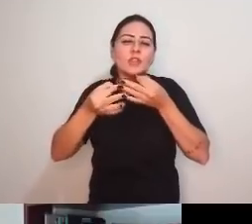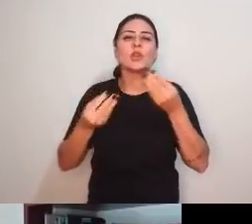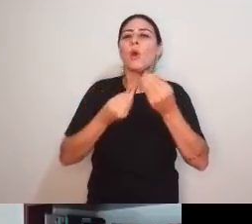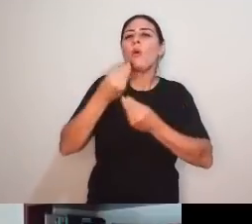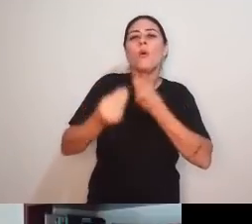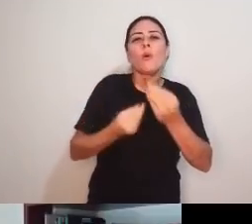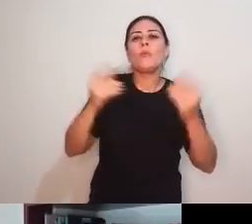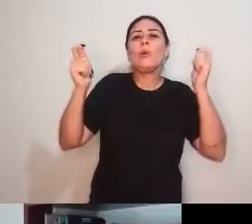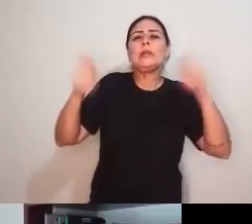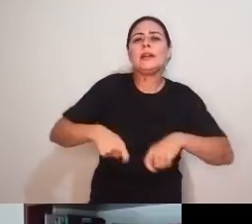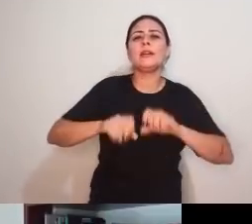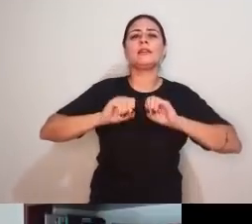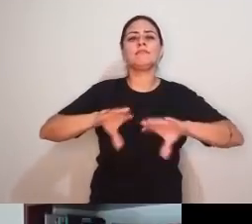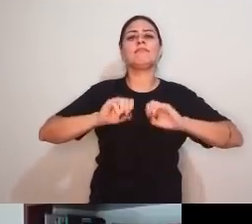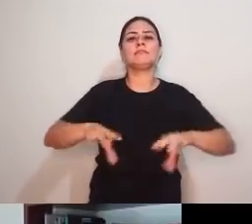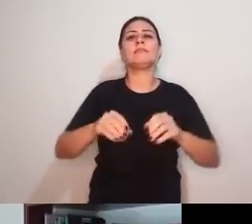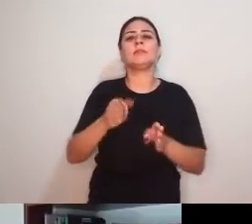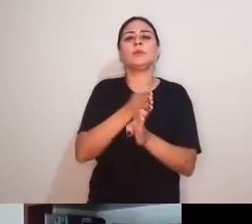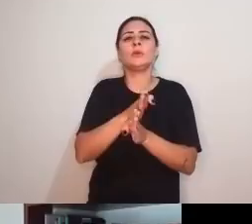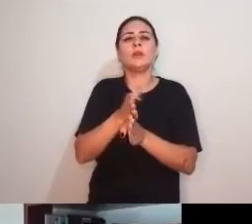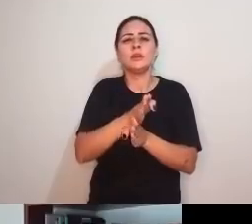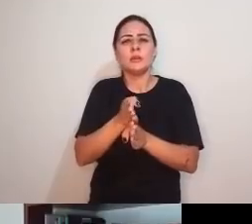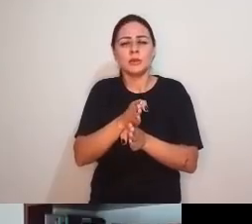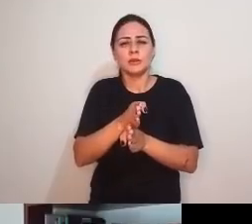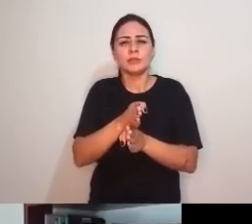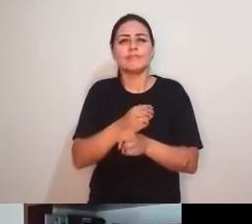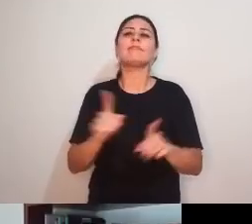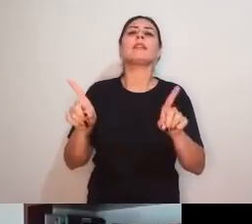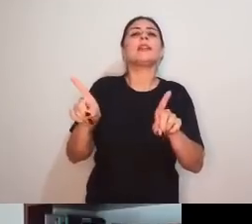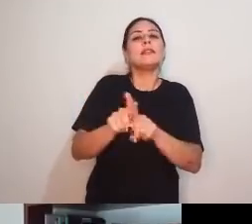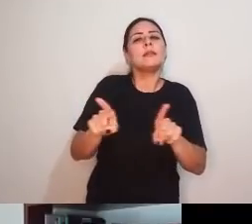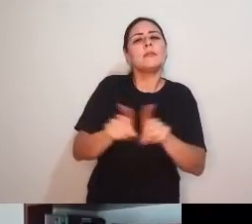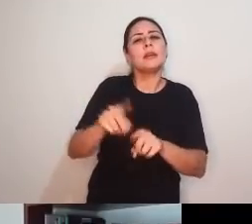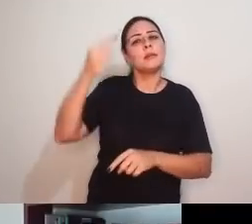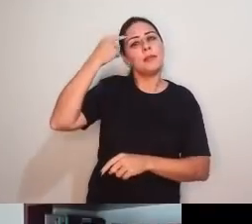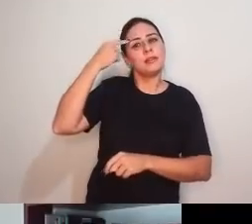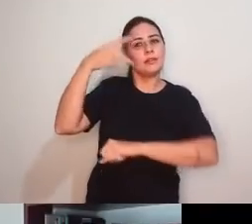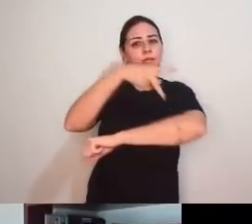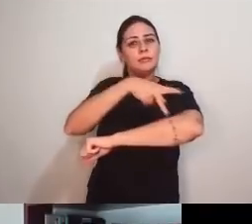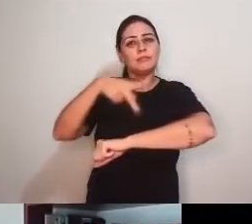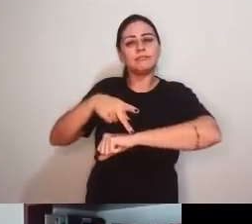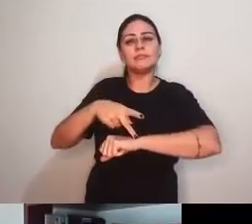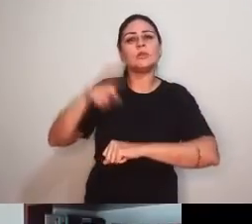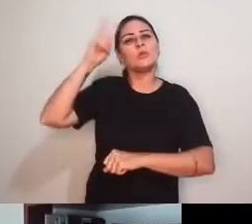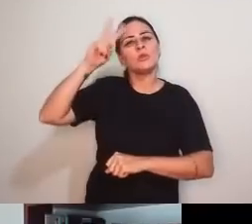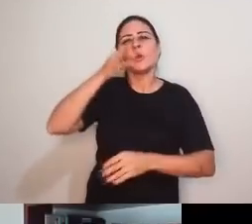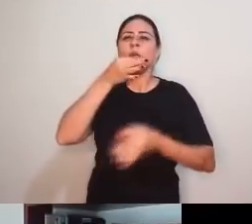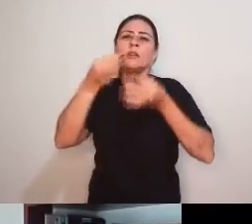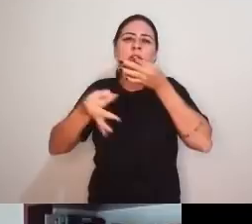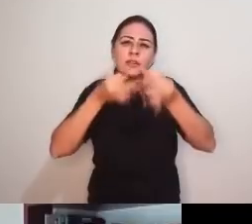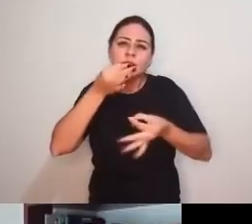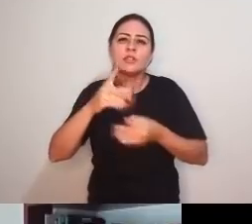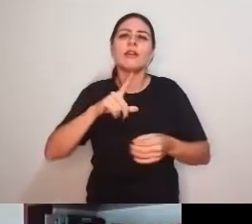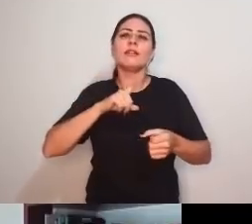híbrido? Além disso, ainda pensando na questão da pedagogia histórico-crítica, que acaba fundamentando, né, o trabalho da